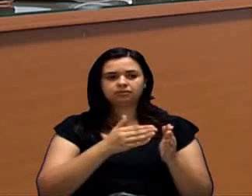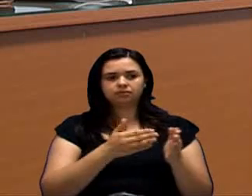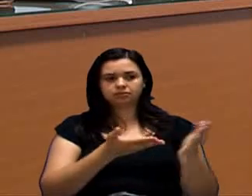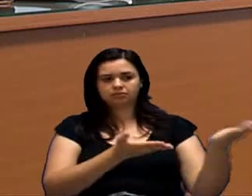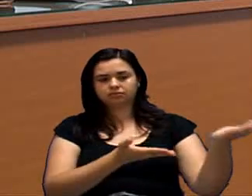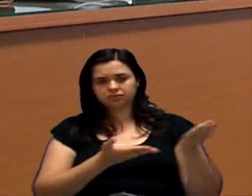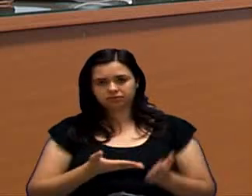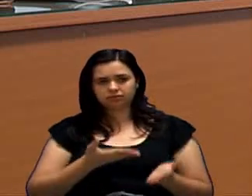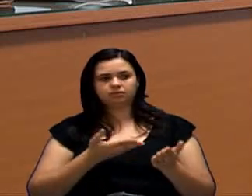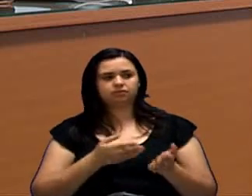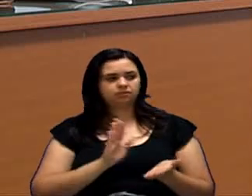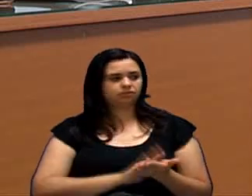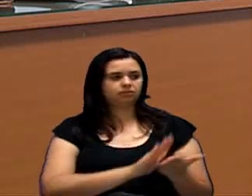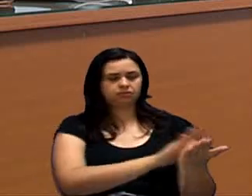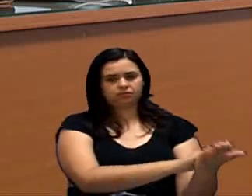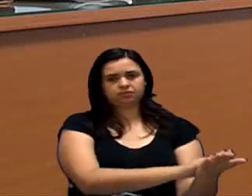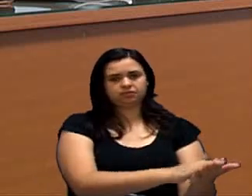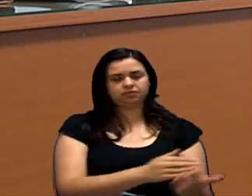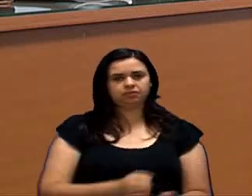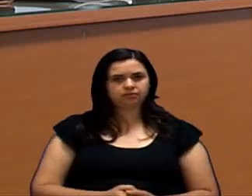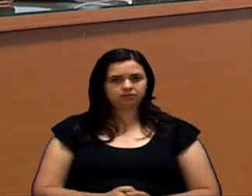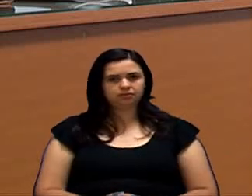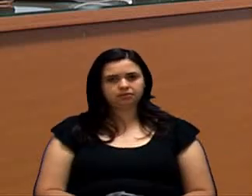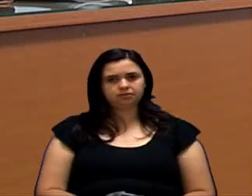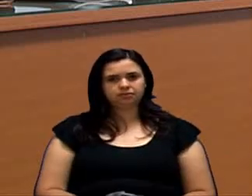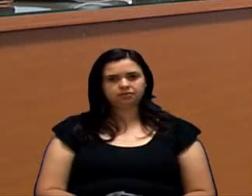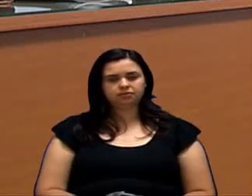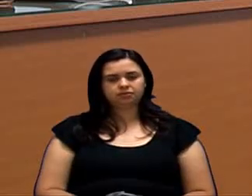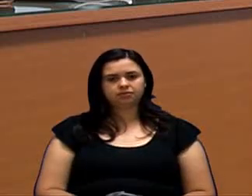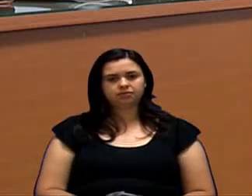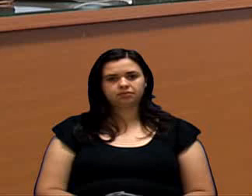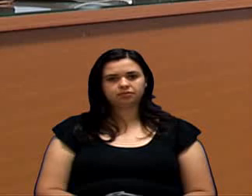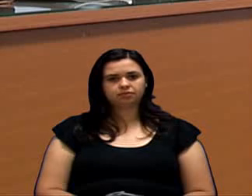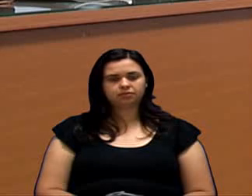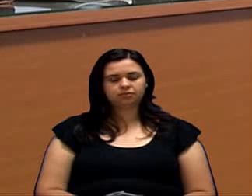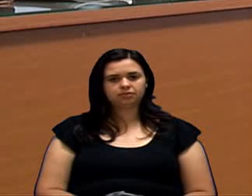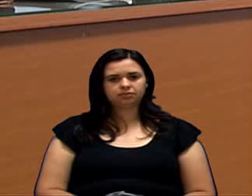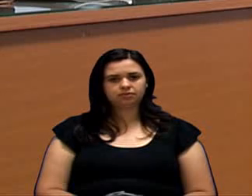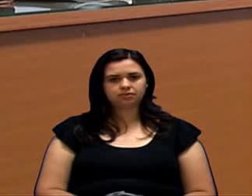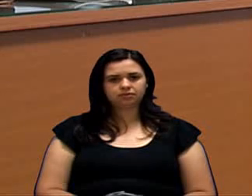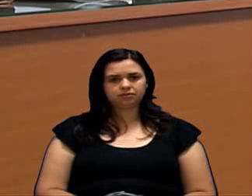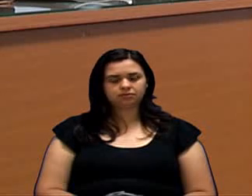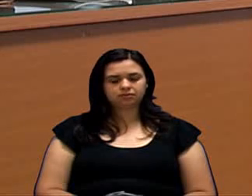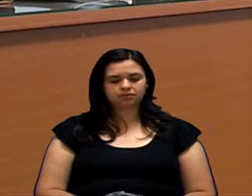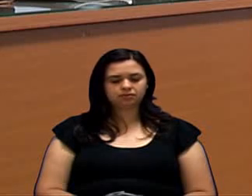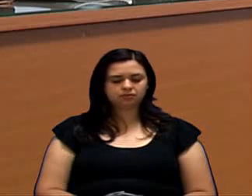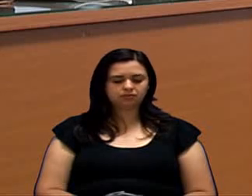cerimonial para a gente fazer as homenagens.